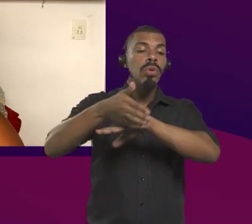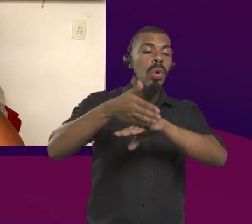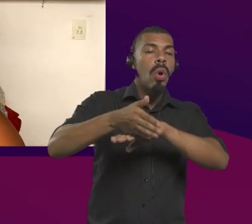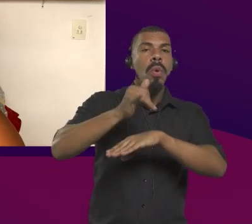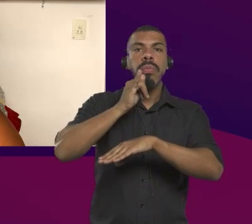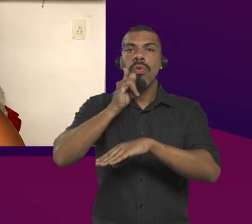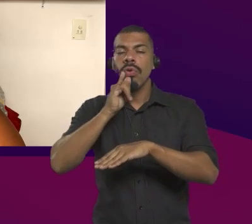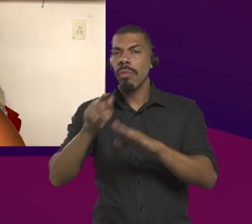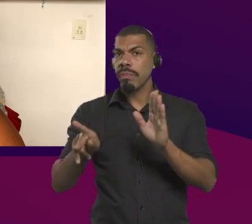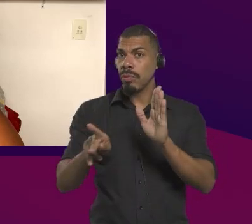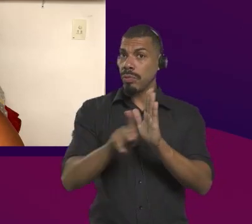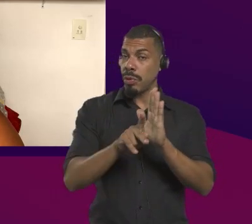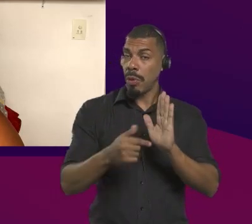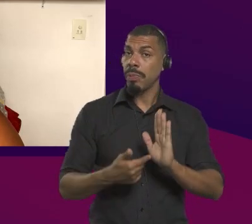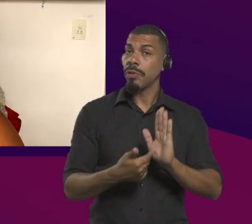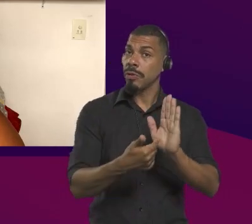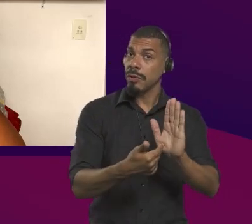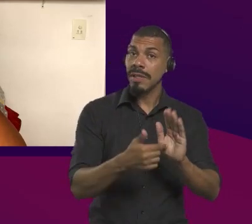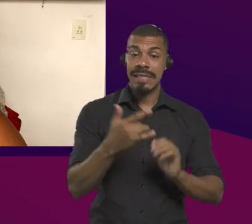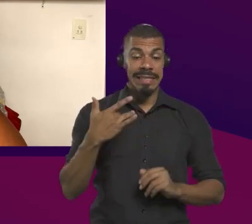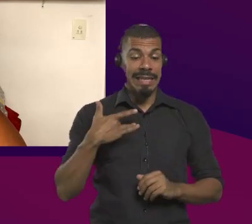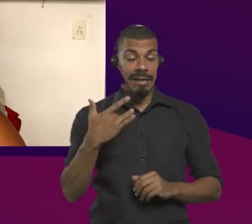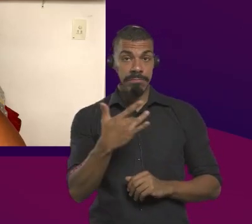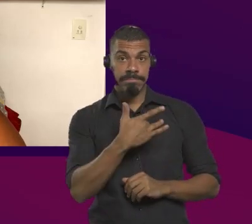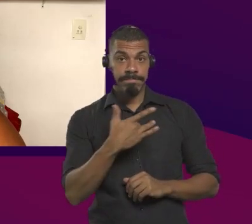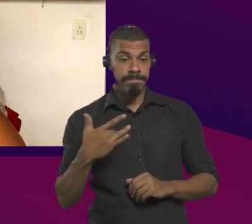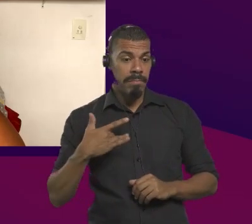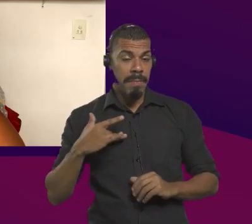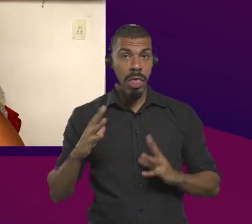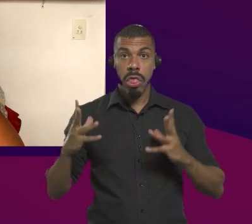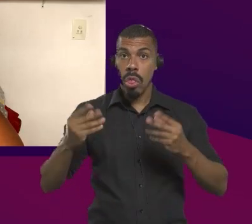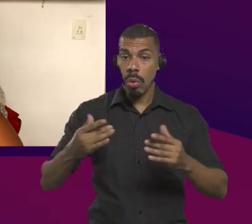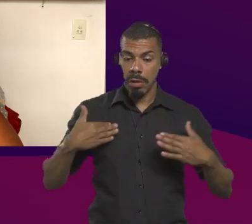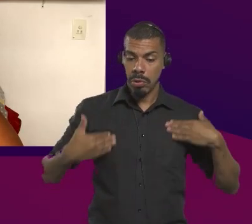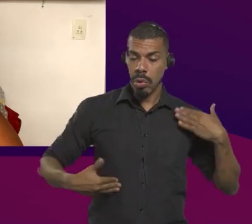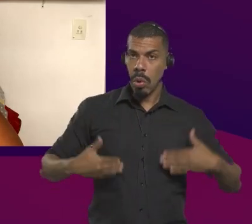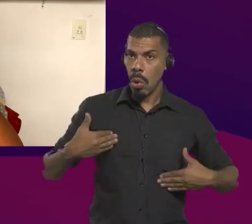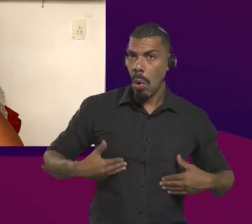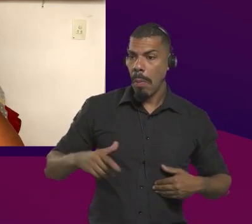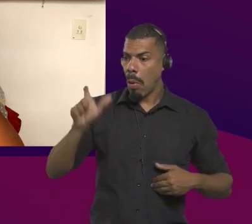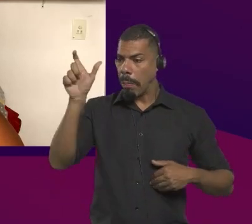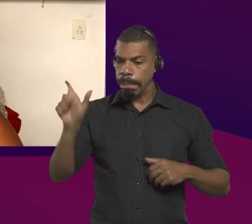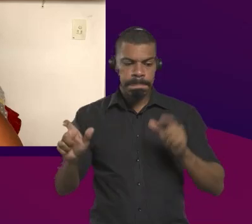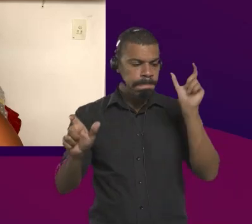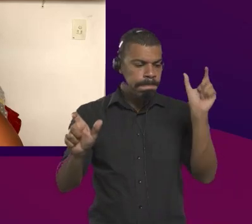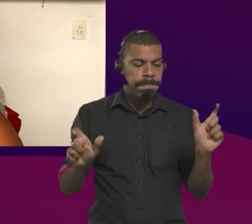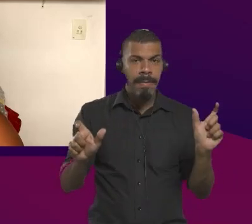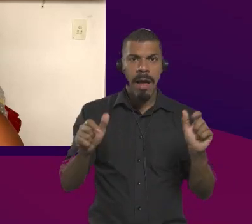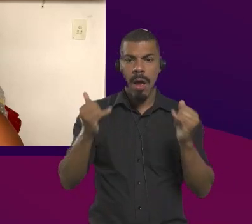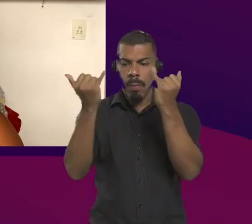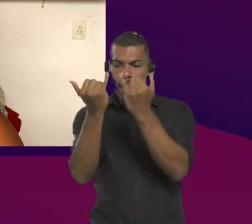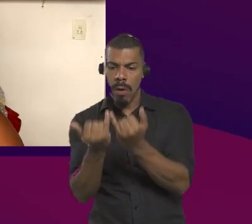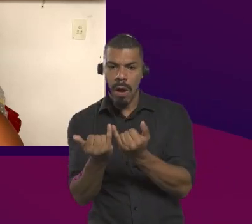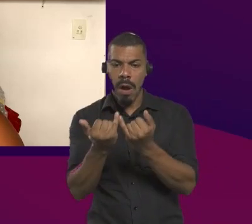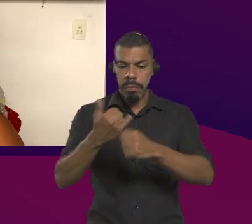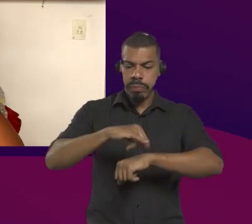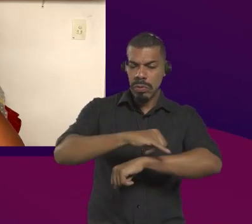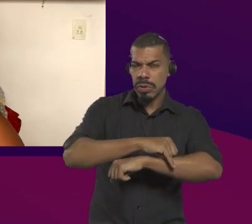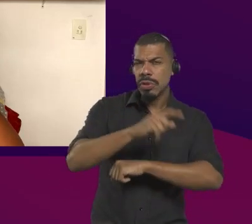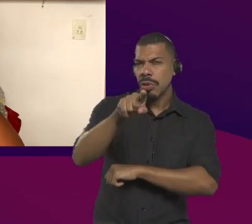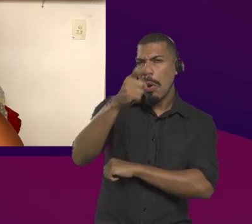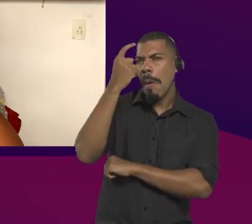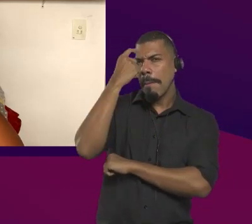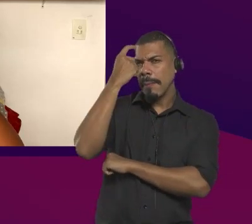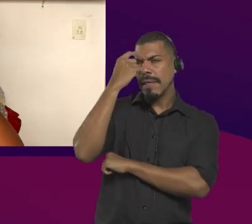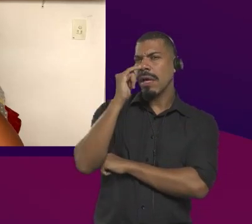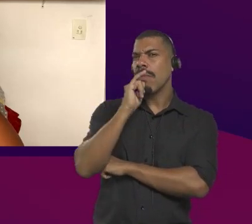ao equipamento de saúde para todos os corpos, né? Sim. Que Vocês todo também, mundo às vezes, fala. é igual a toalha. Você já parou para